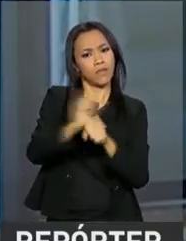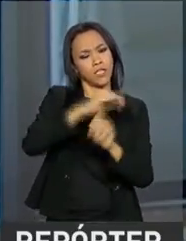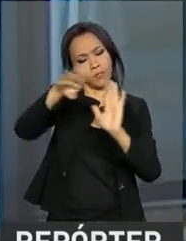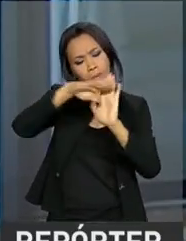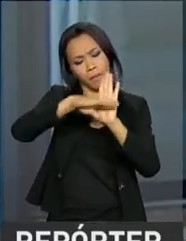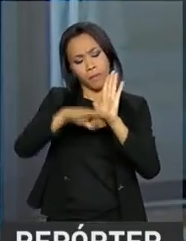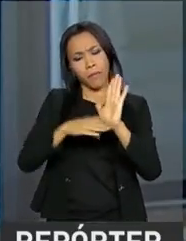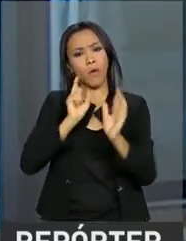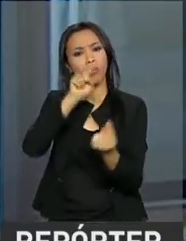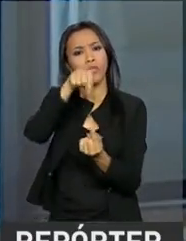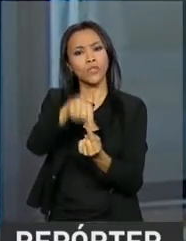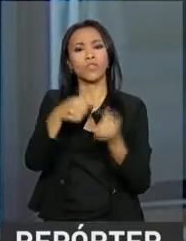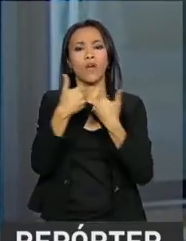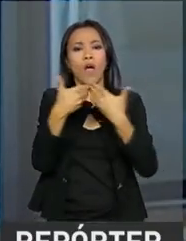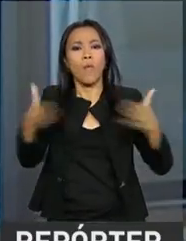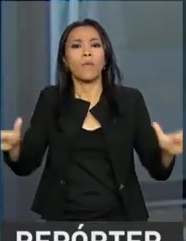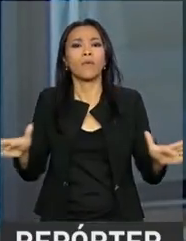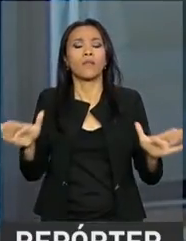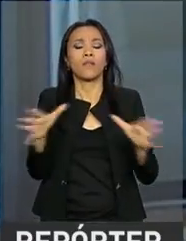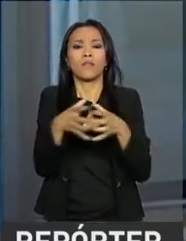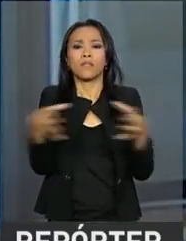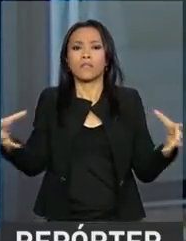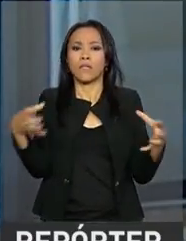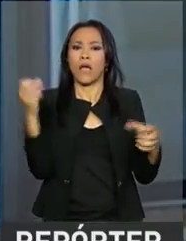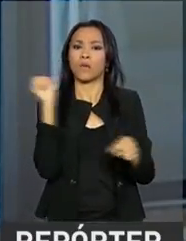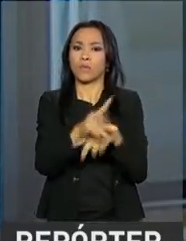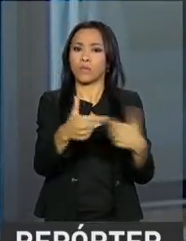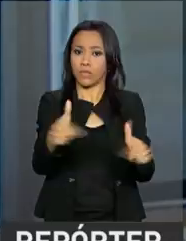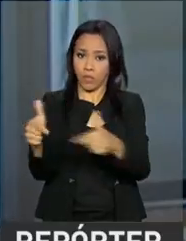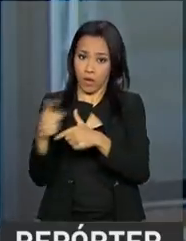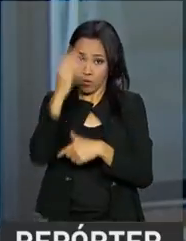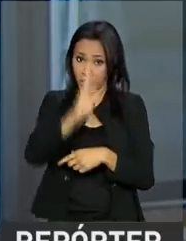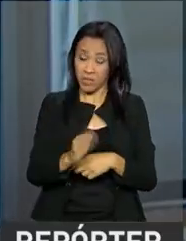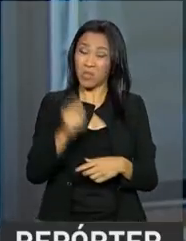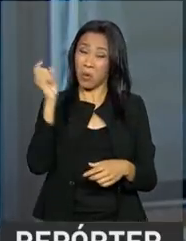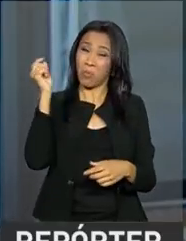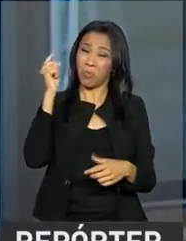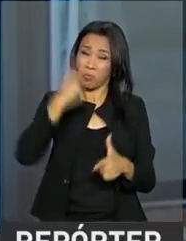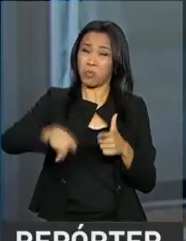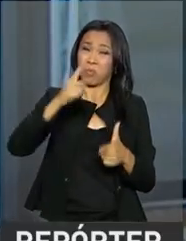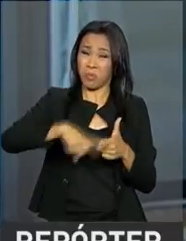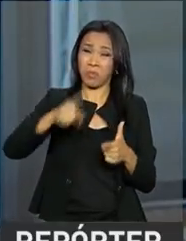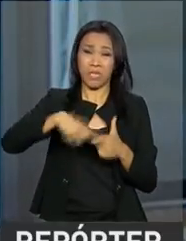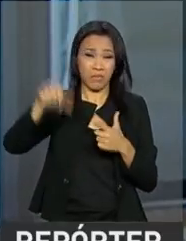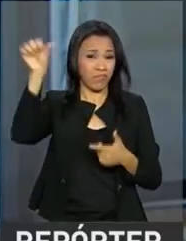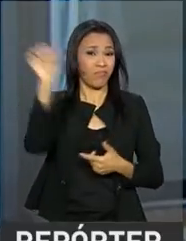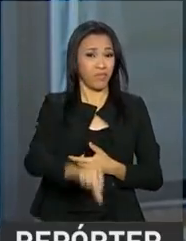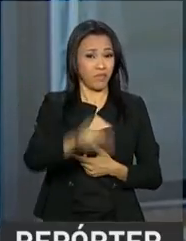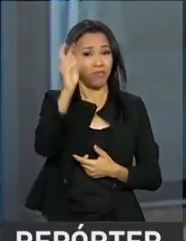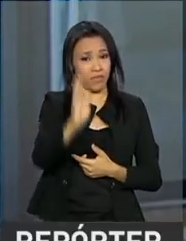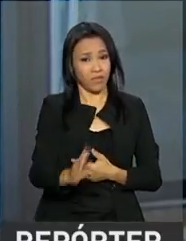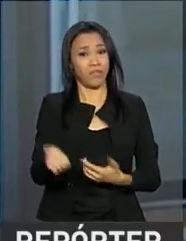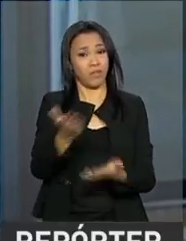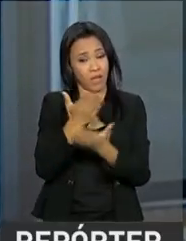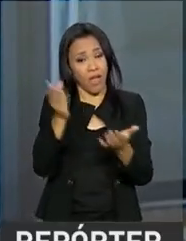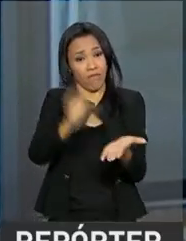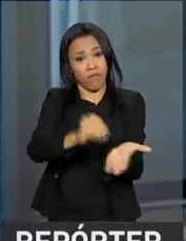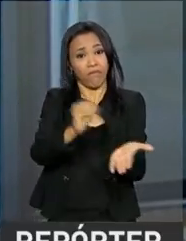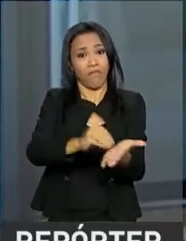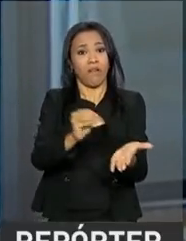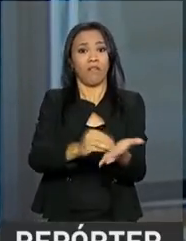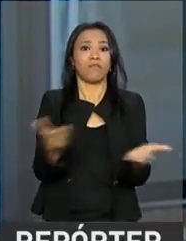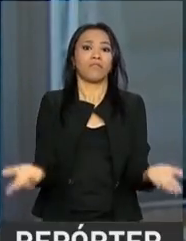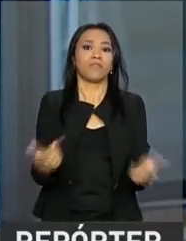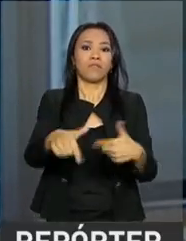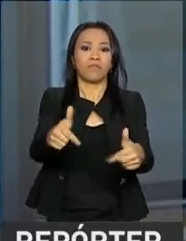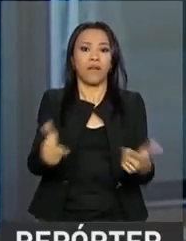de empregos no país diz que o desemprego é a principal preocupação grande desafio do país e do governo neste momento e